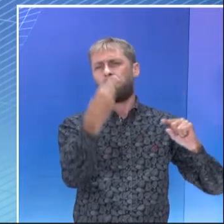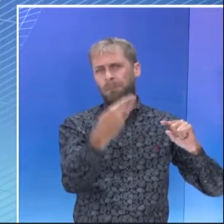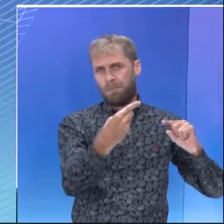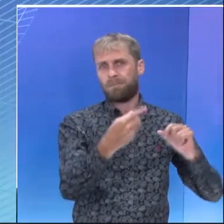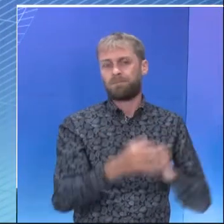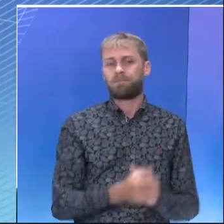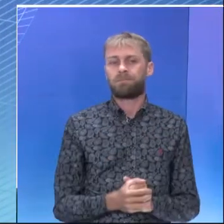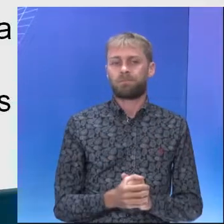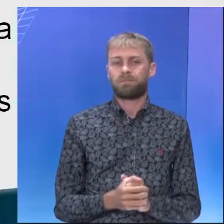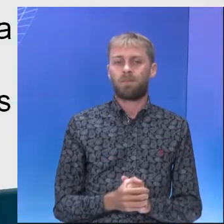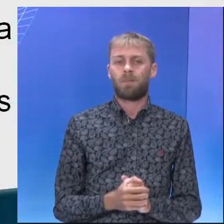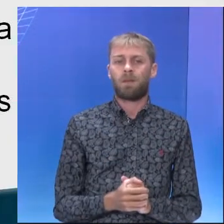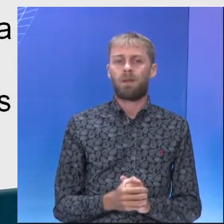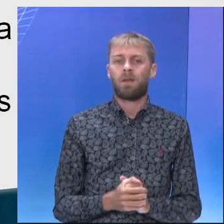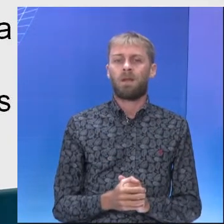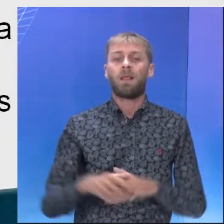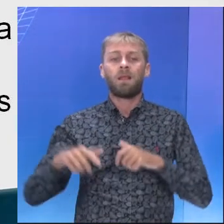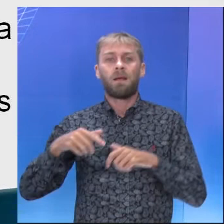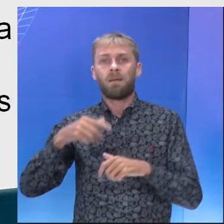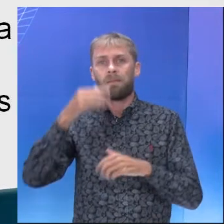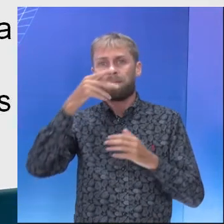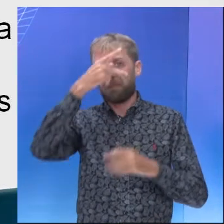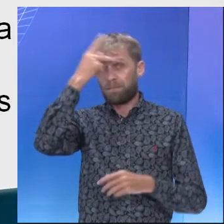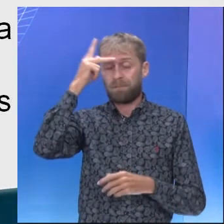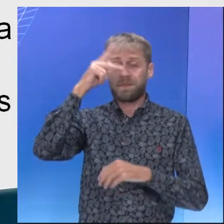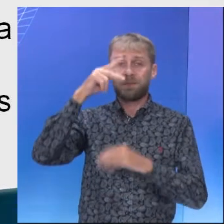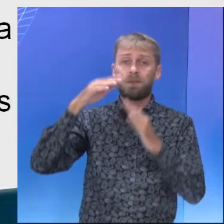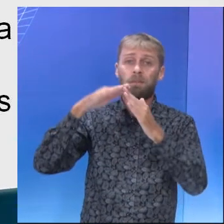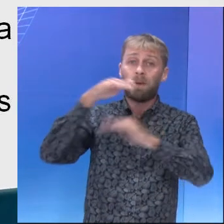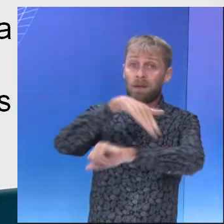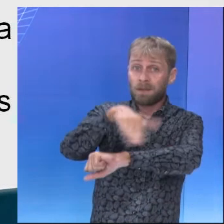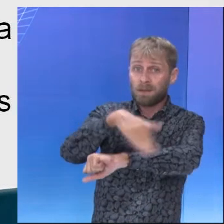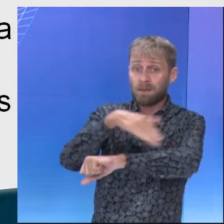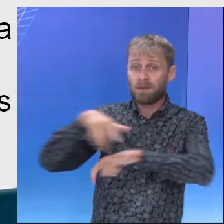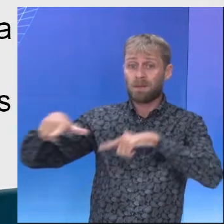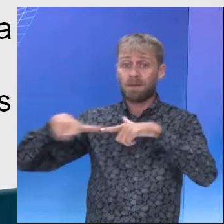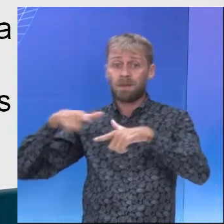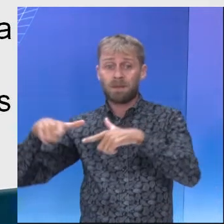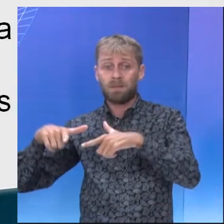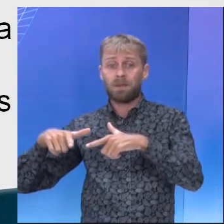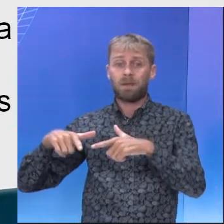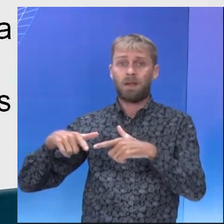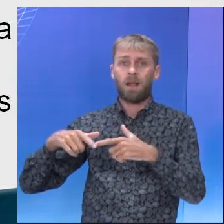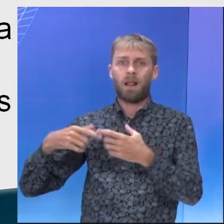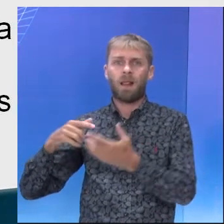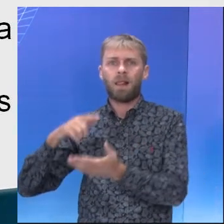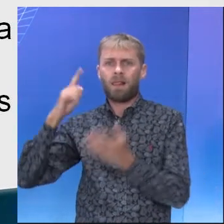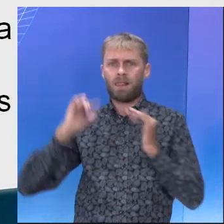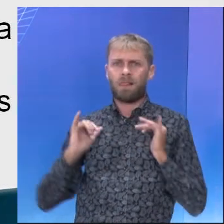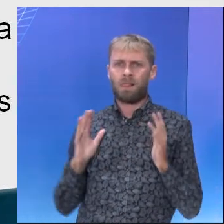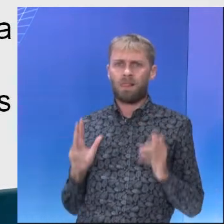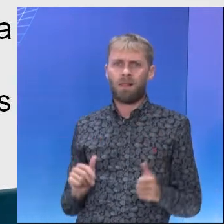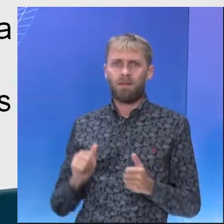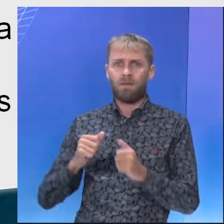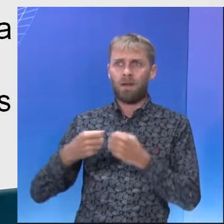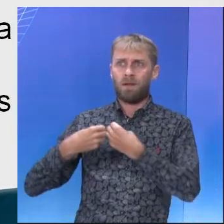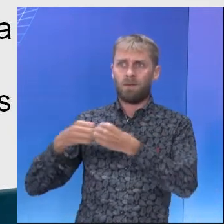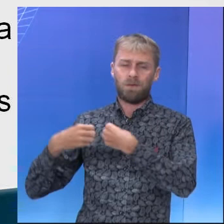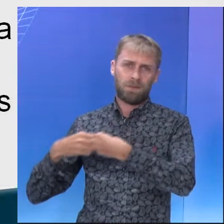texto. Empregar moradores de rua em lava-jatos para ônibus.